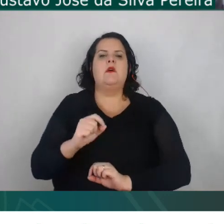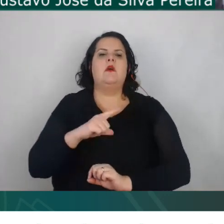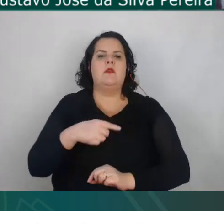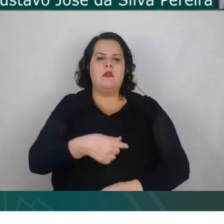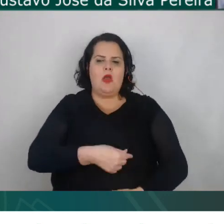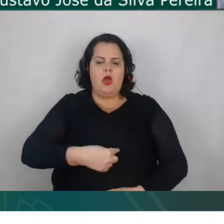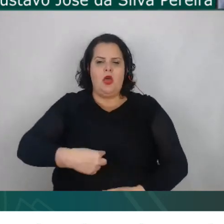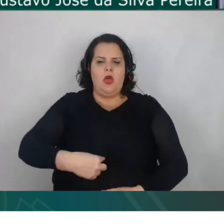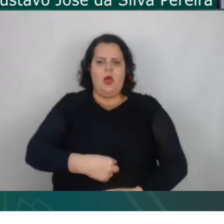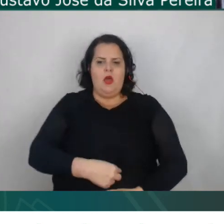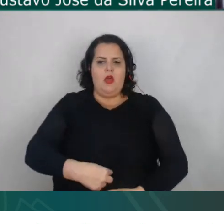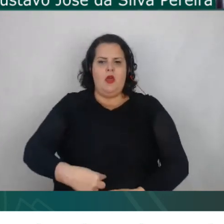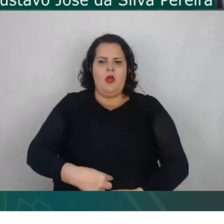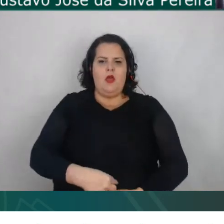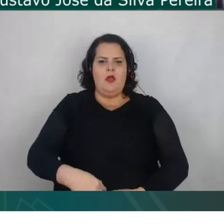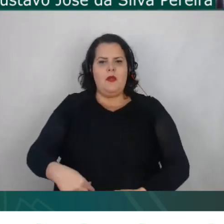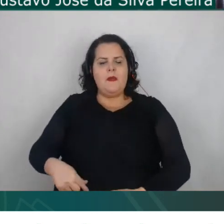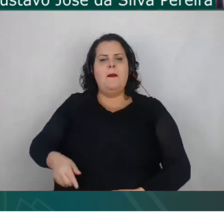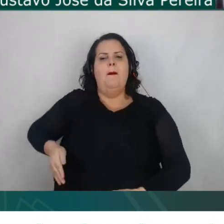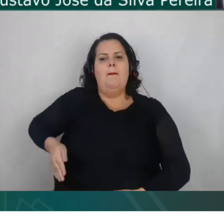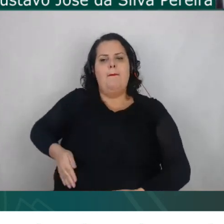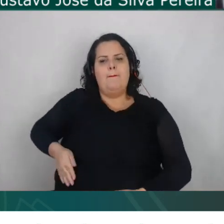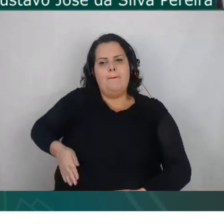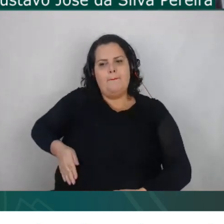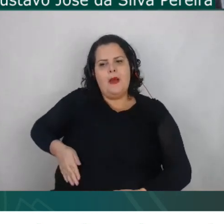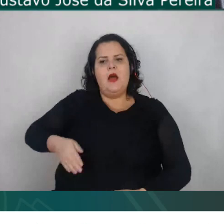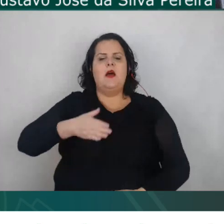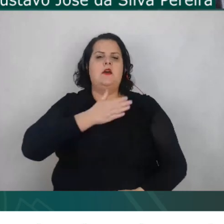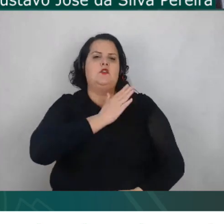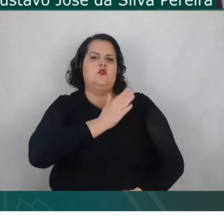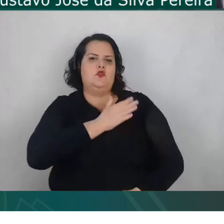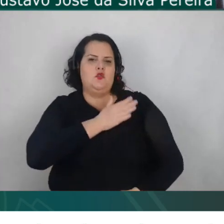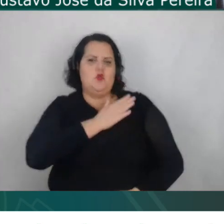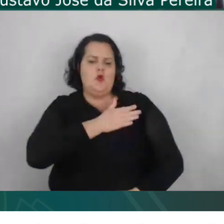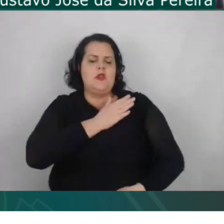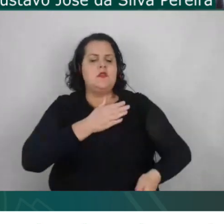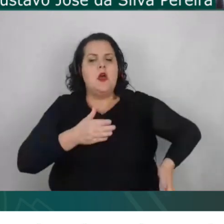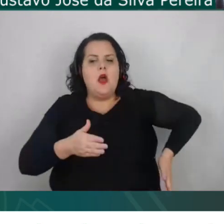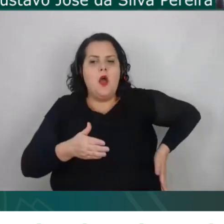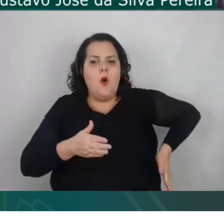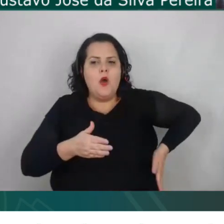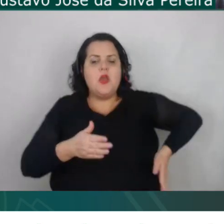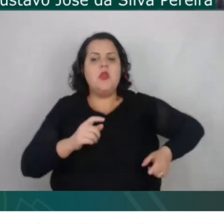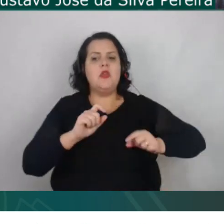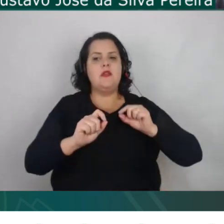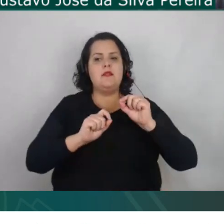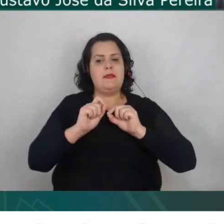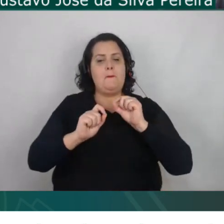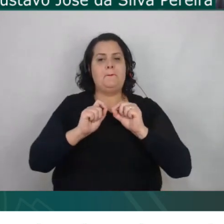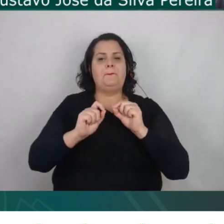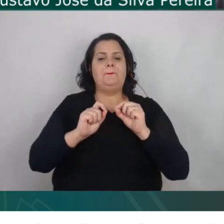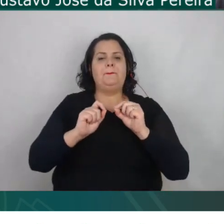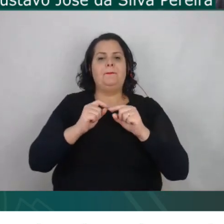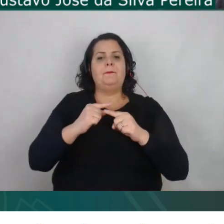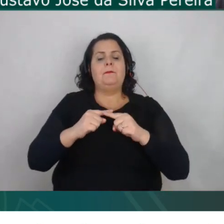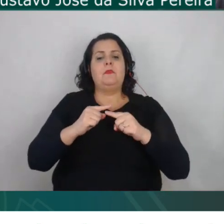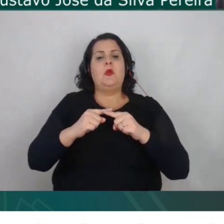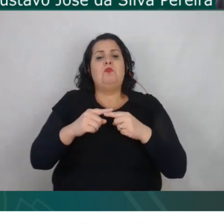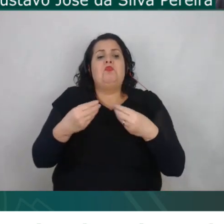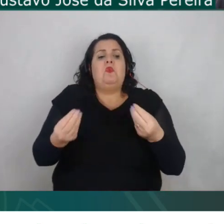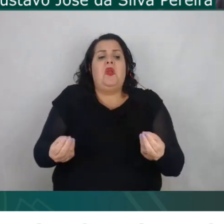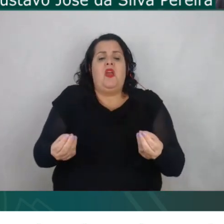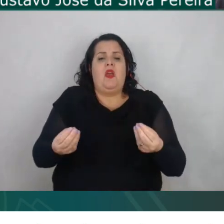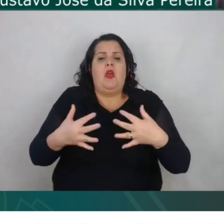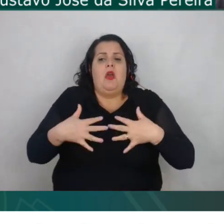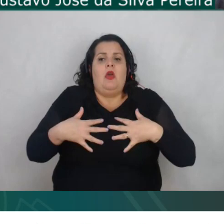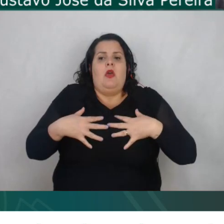intestino, baço, coração, rins, e se existe alguma hipótese de por que o pulmão é